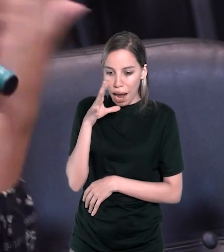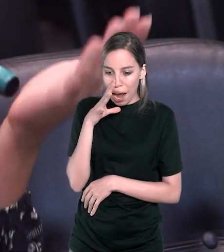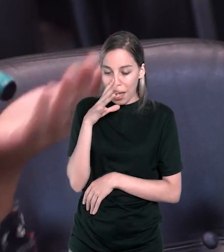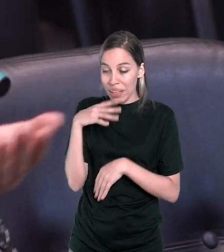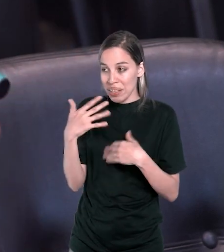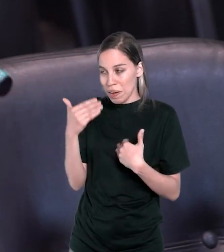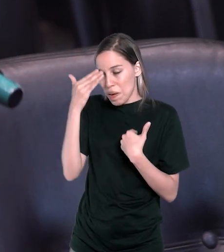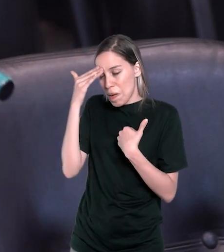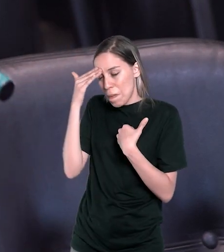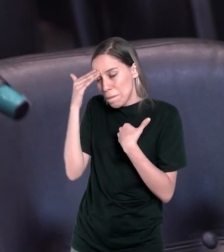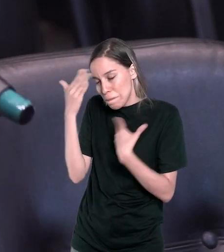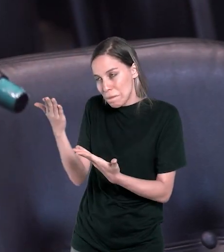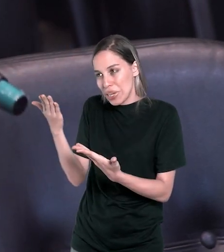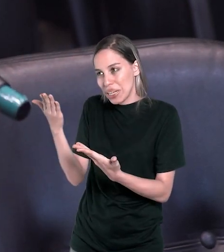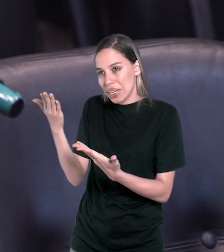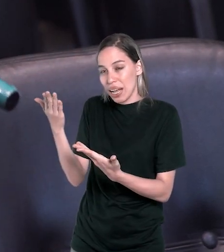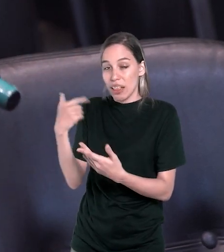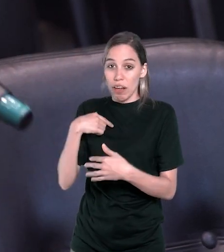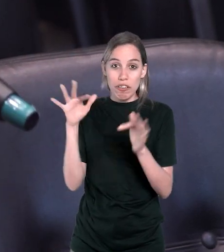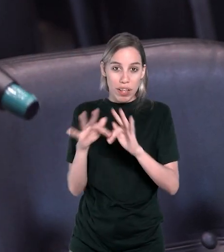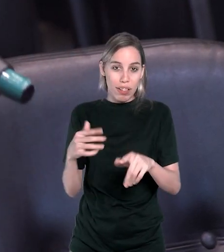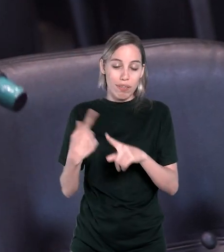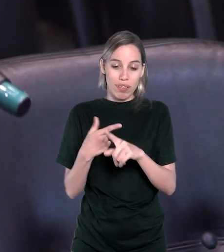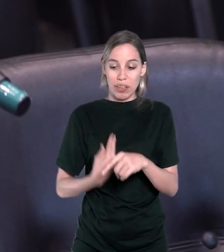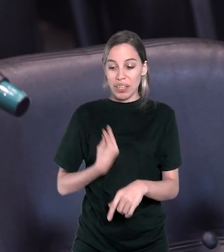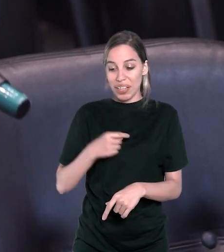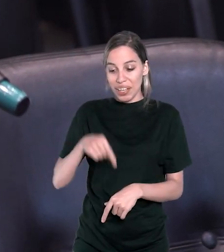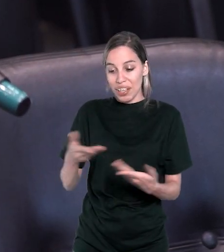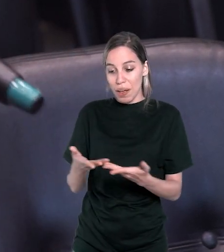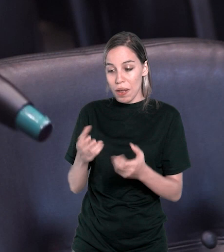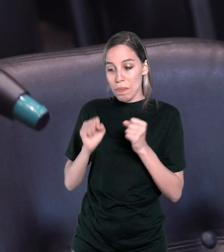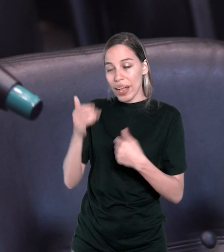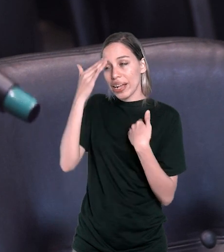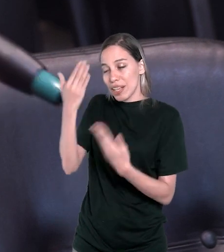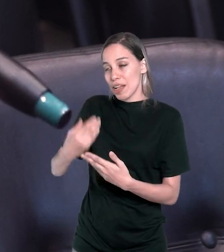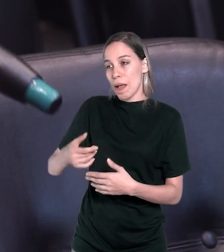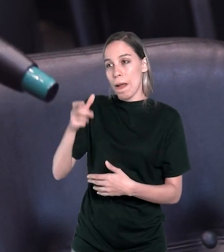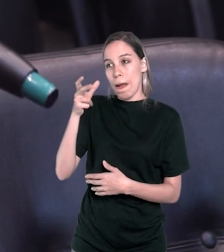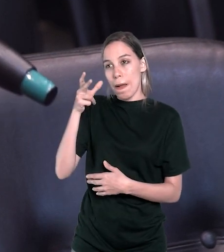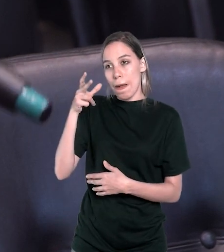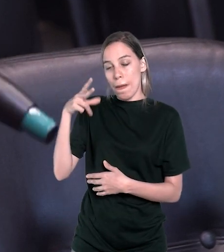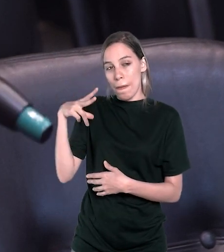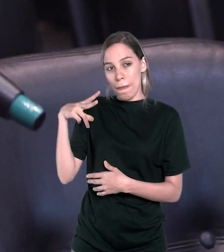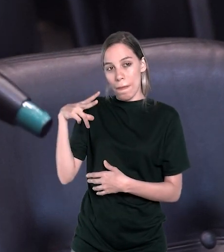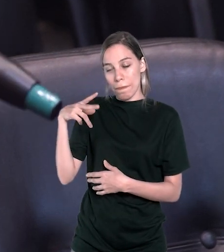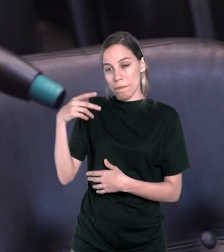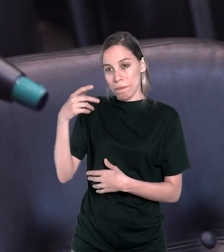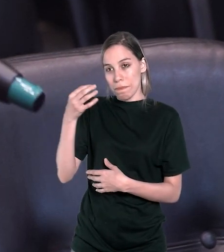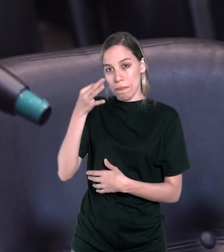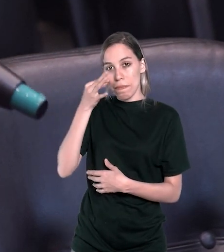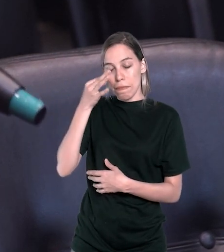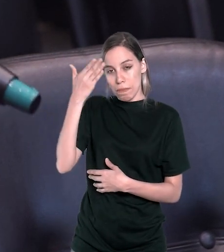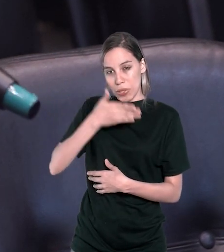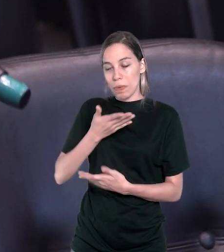estou feliz de estar podendo te agradecer pessoalmente hoje. Eu queria saber, na verdade, não sei, talvez uma